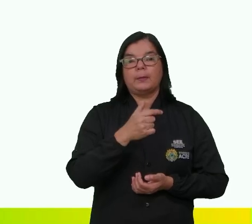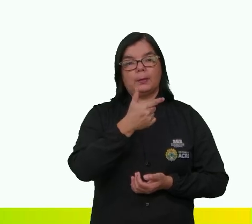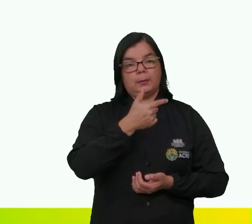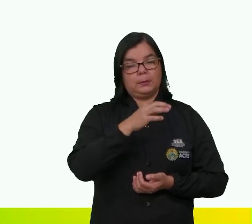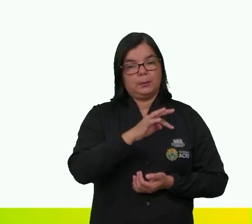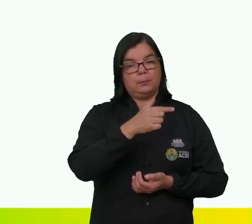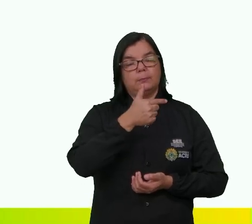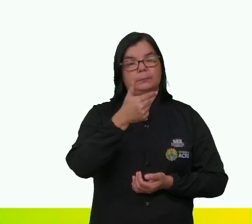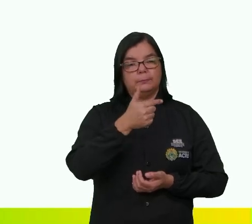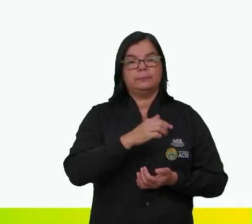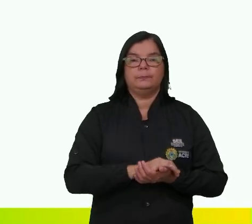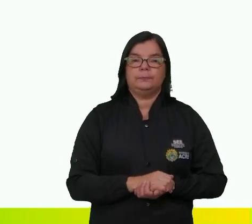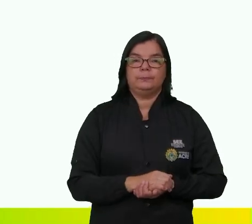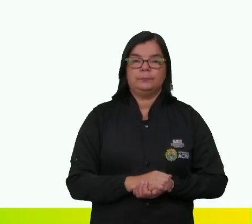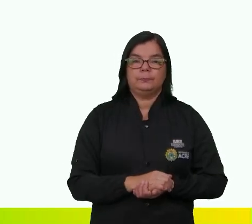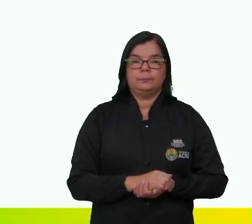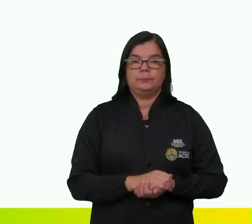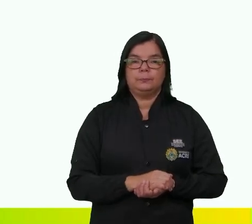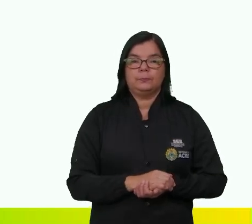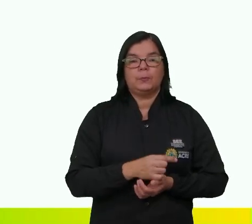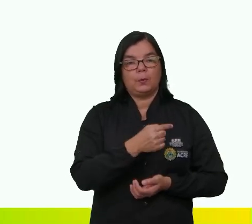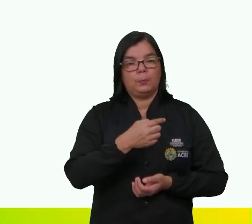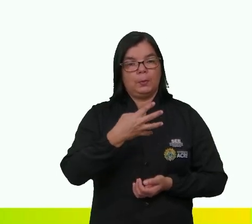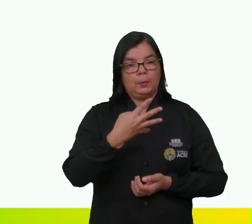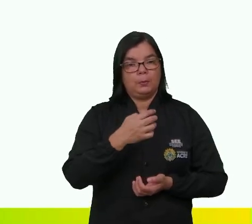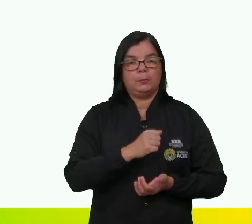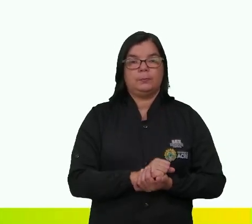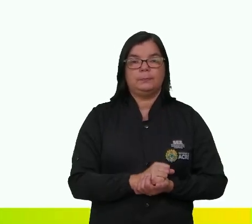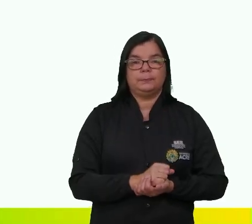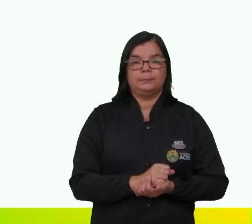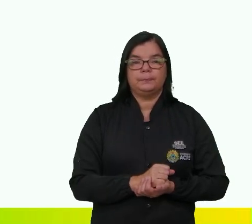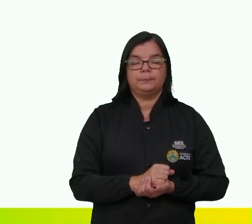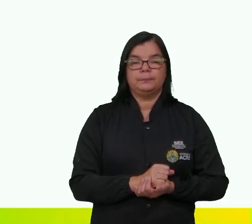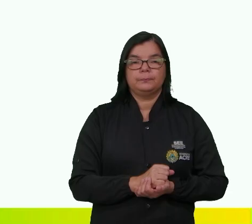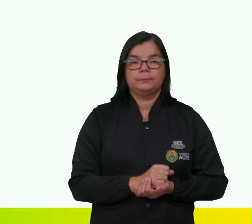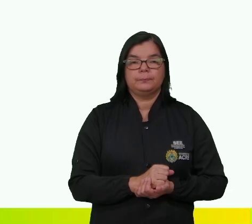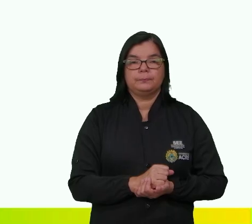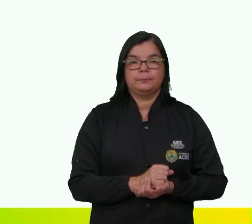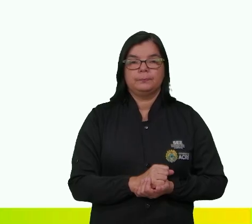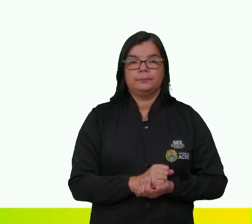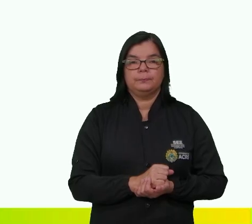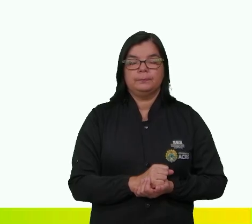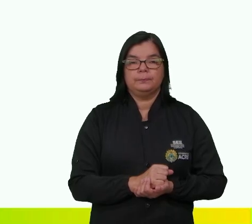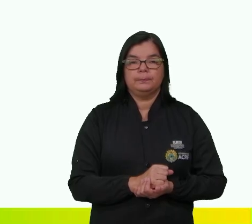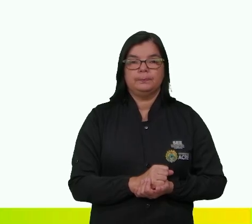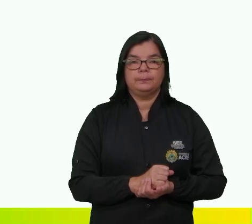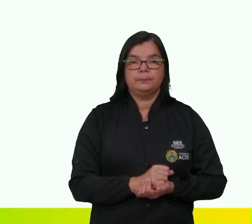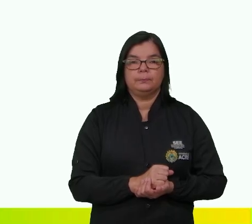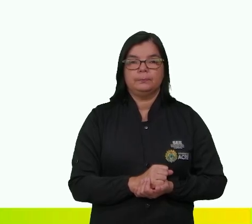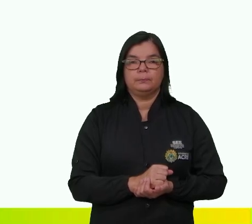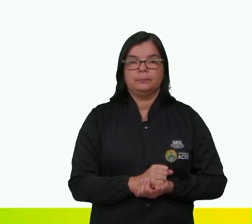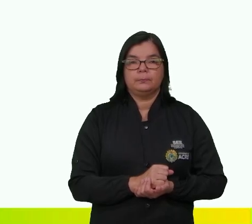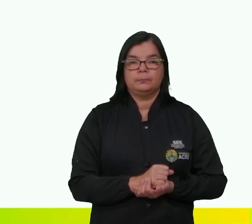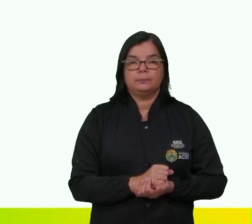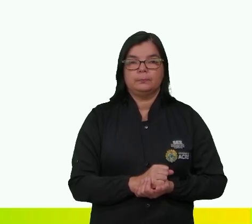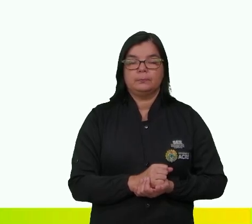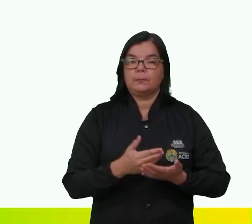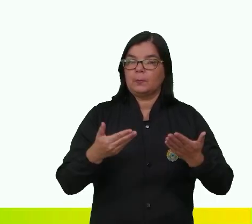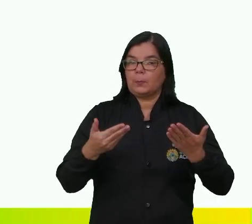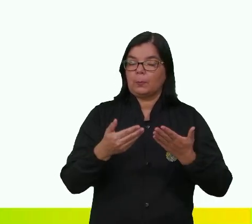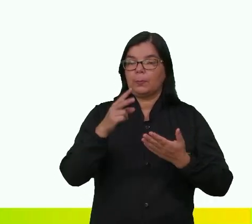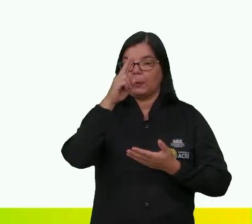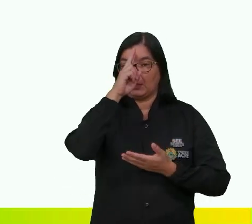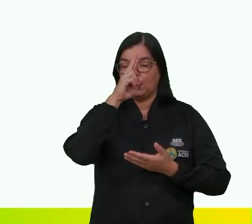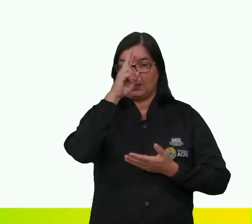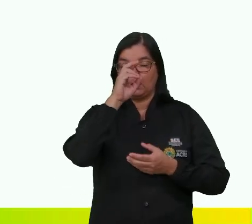t, dá t ao quadrado. E t vezes menos 4, menos 4t. Voltamos para a situação anterior. Agora,